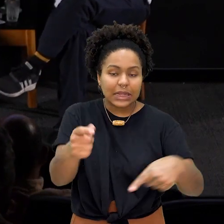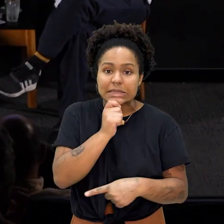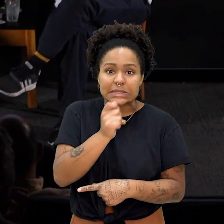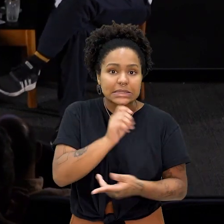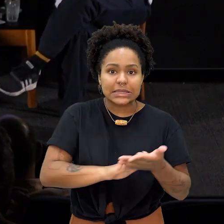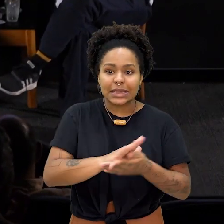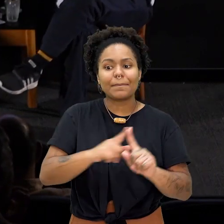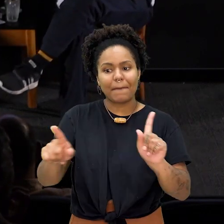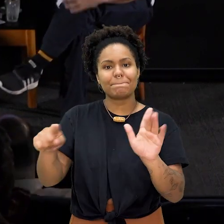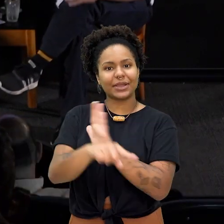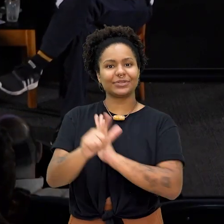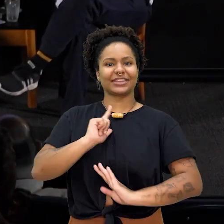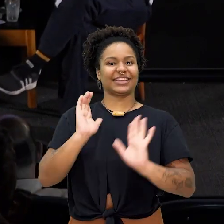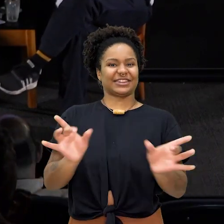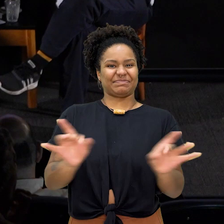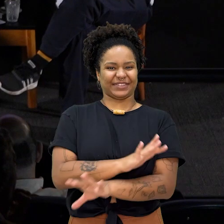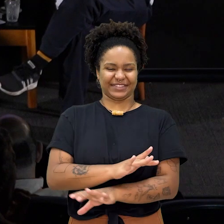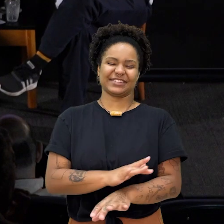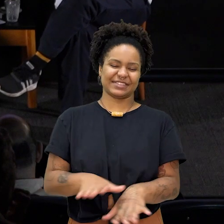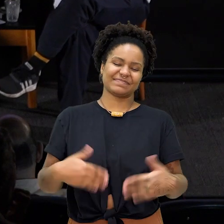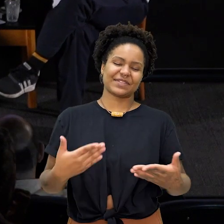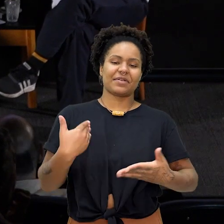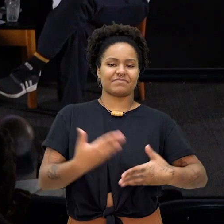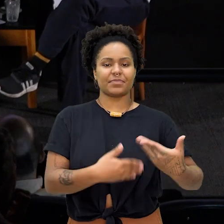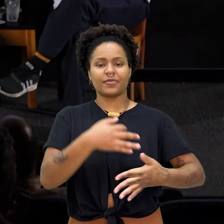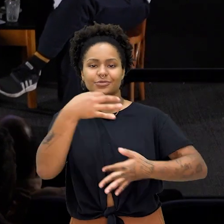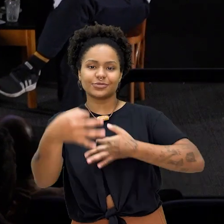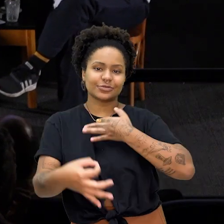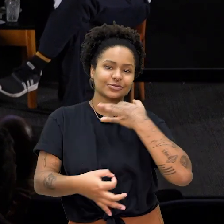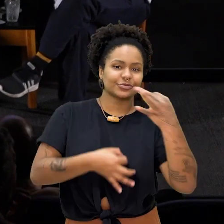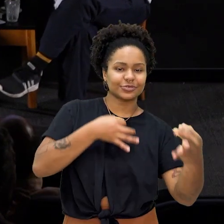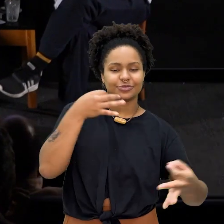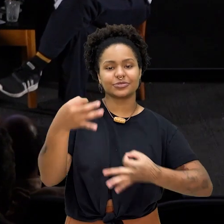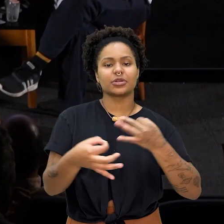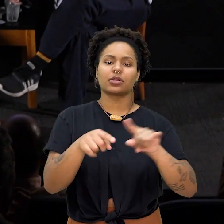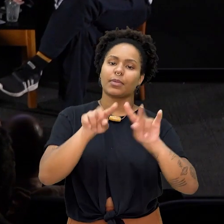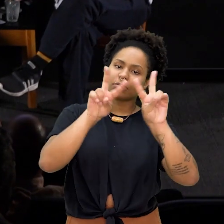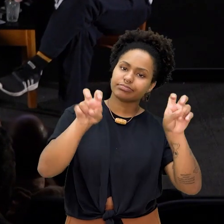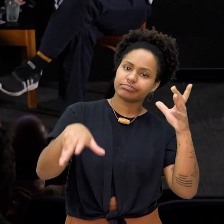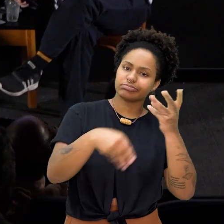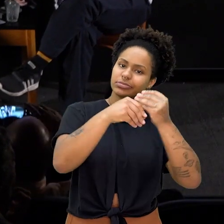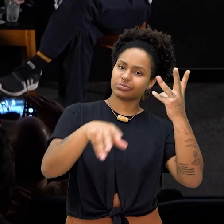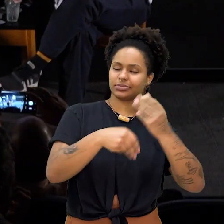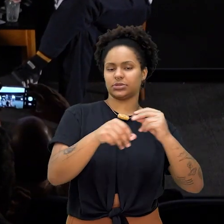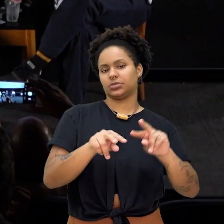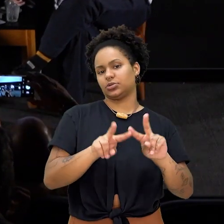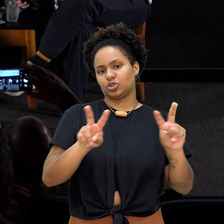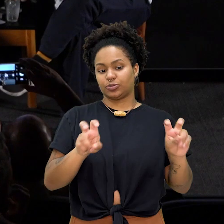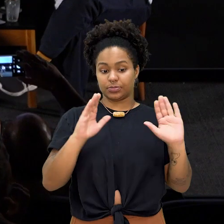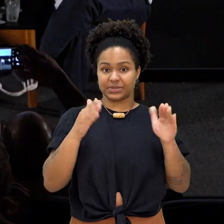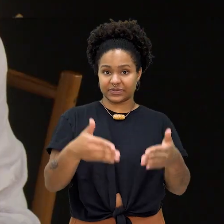entrar no tema. Mas, no meio desse caminho, eu vou fazendo algumas sugestões e algumas ponderações a respeito,